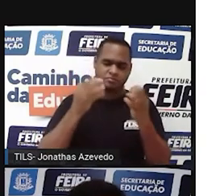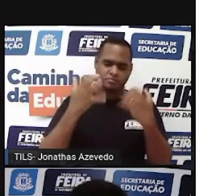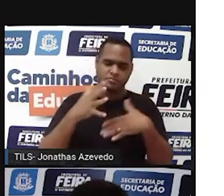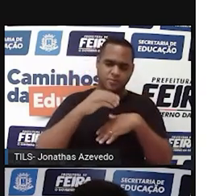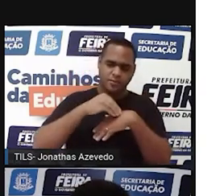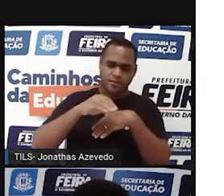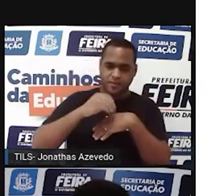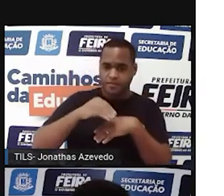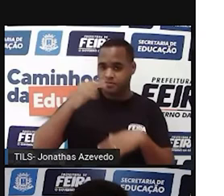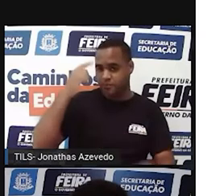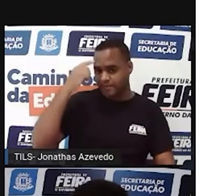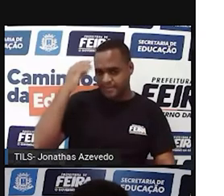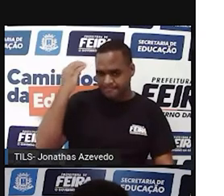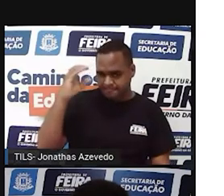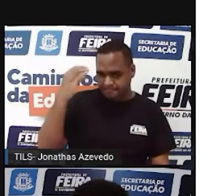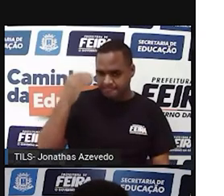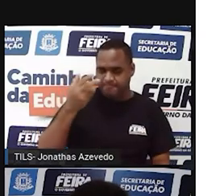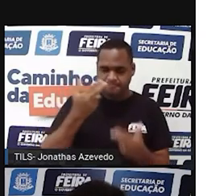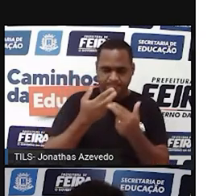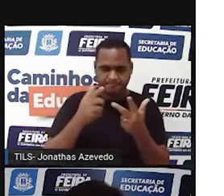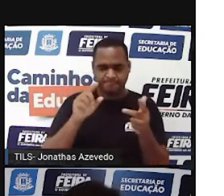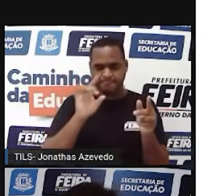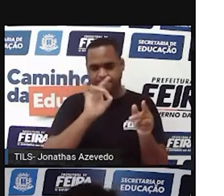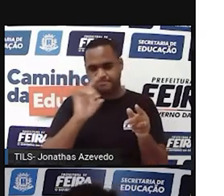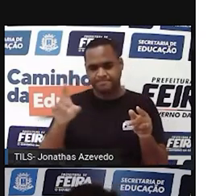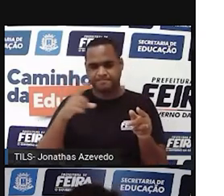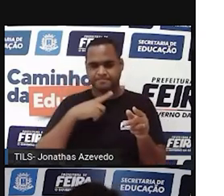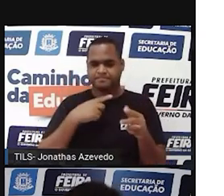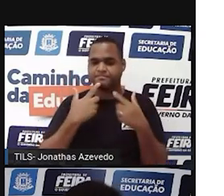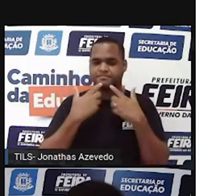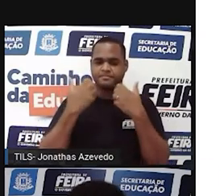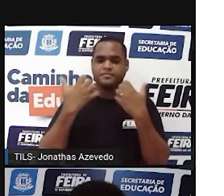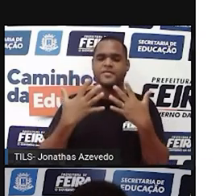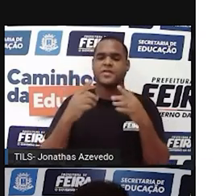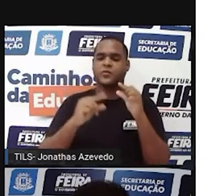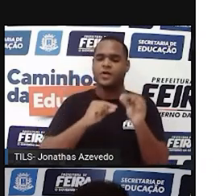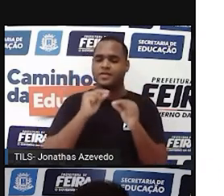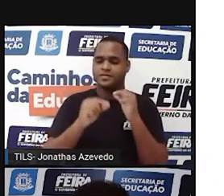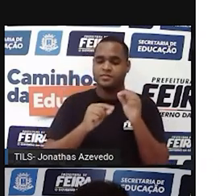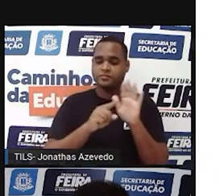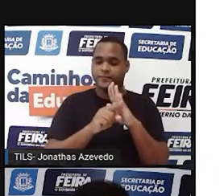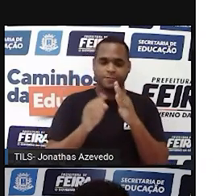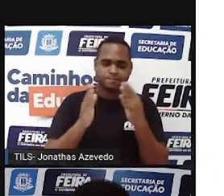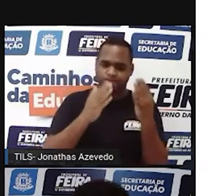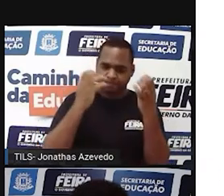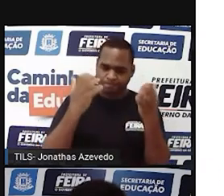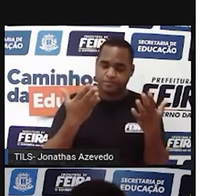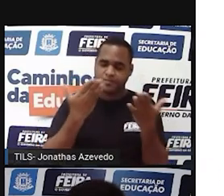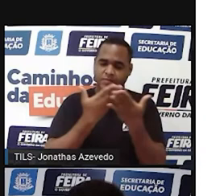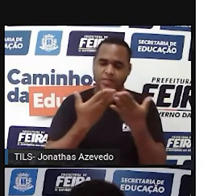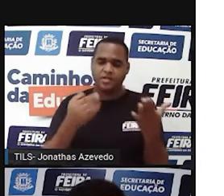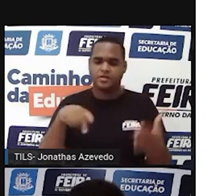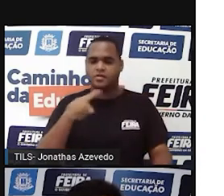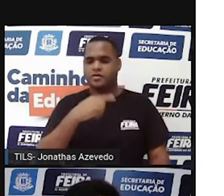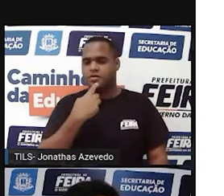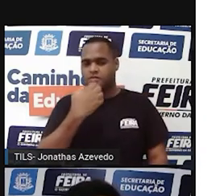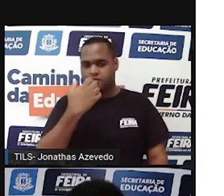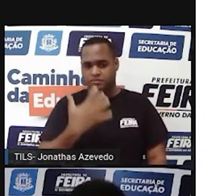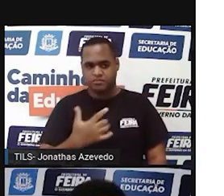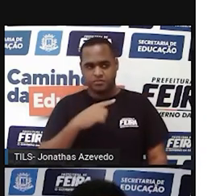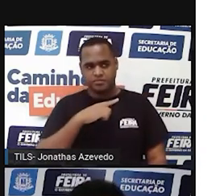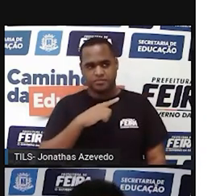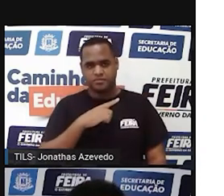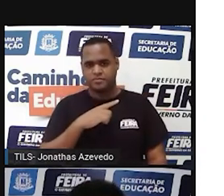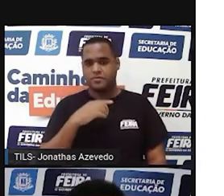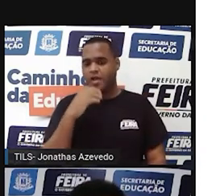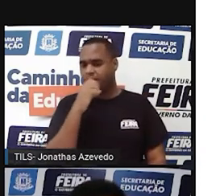pouquinho de consciência ambiental para nós. Beleza? Mas eu disse que depois do vídeo a gente ia fazer aí um joguinho